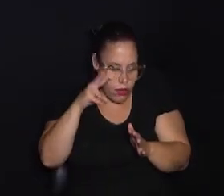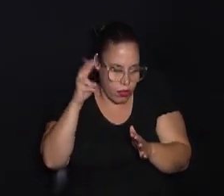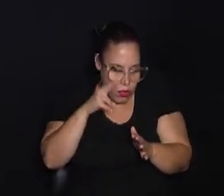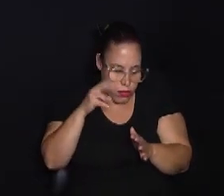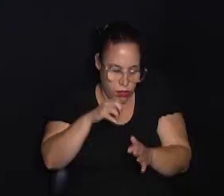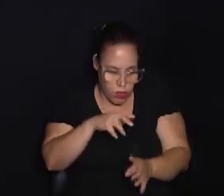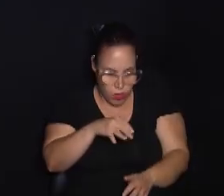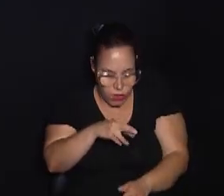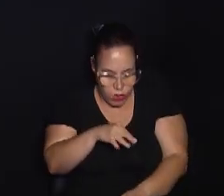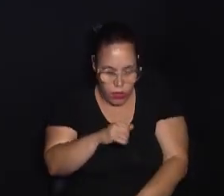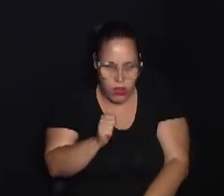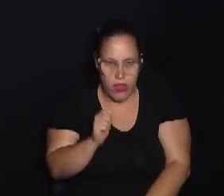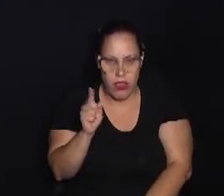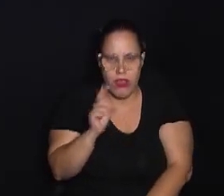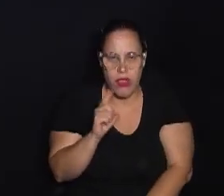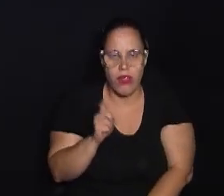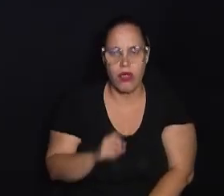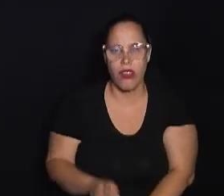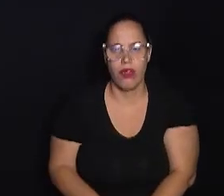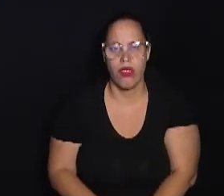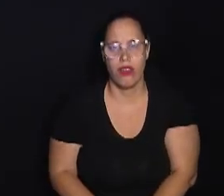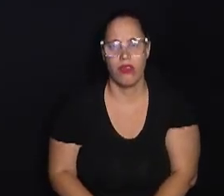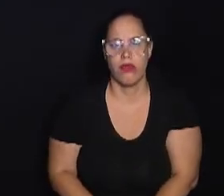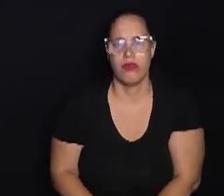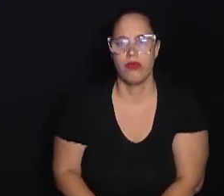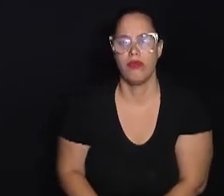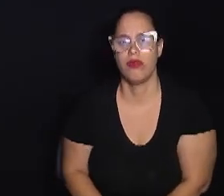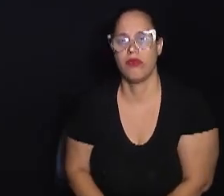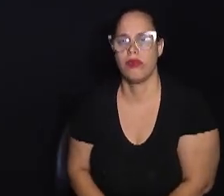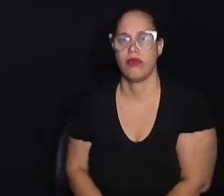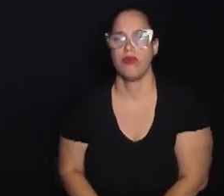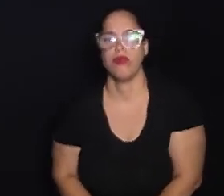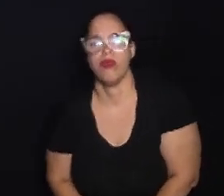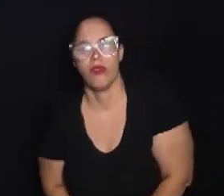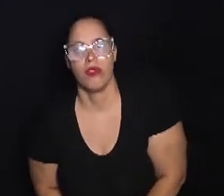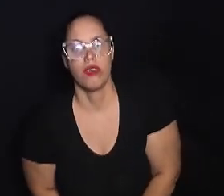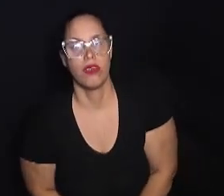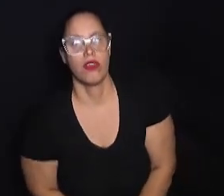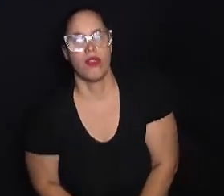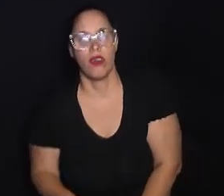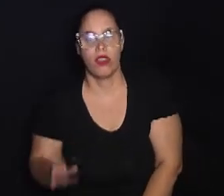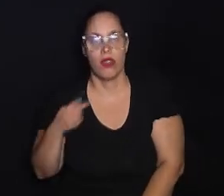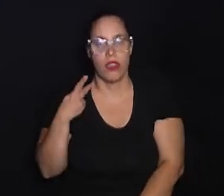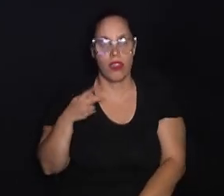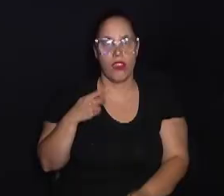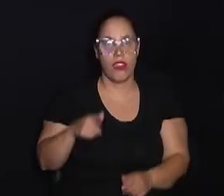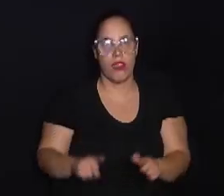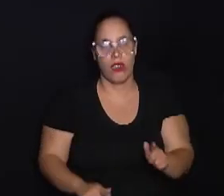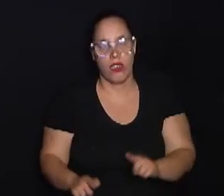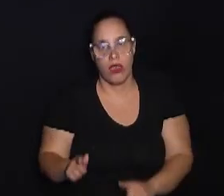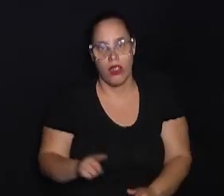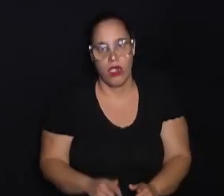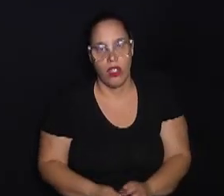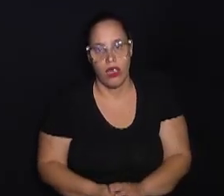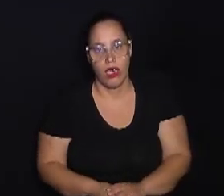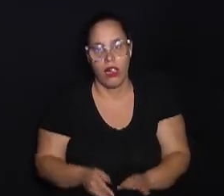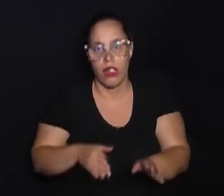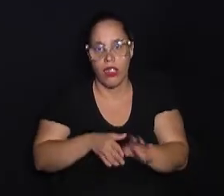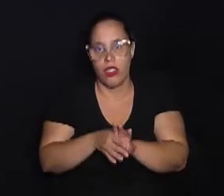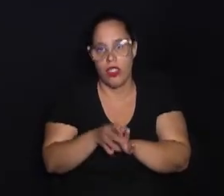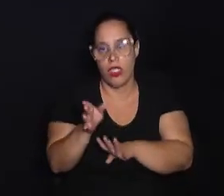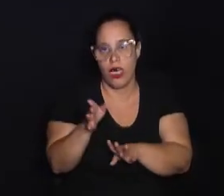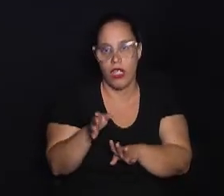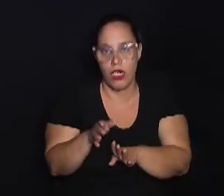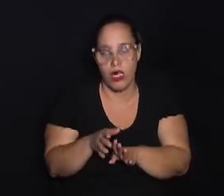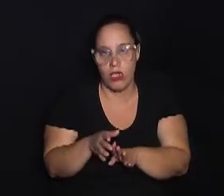não passa por nenhuma conta bancária do vereador, o vereador não tem gestão direta ali, ele só pode indicar, né?